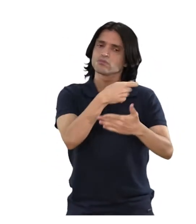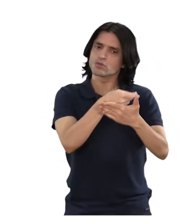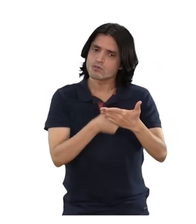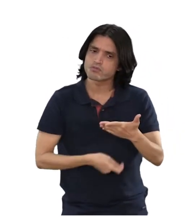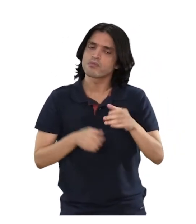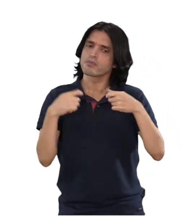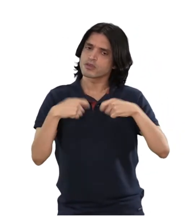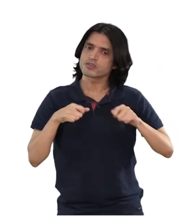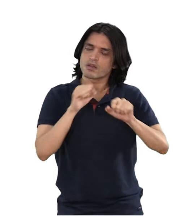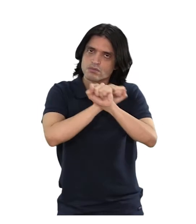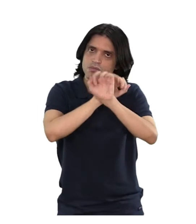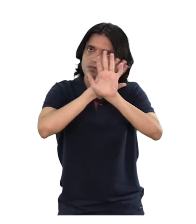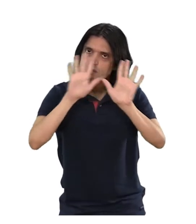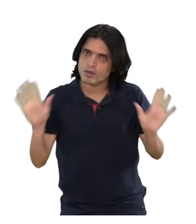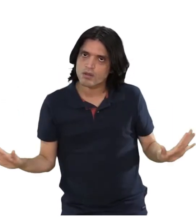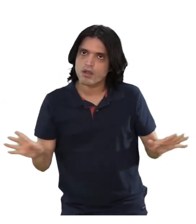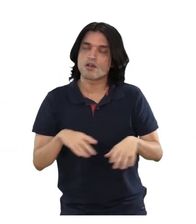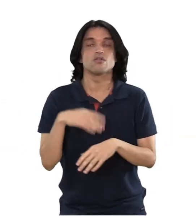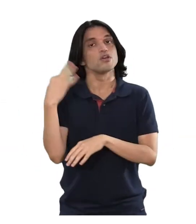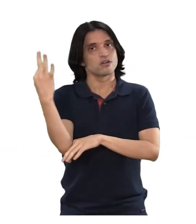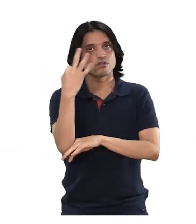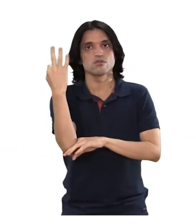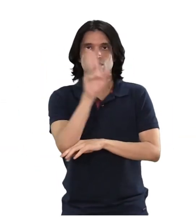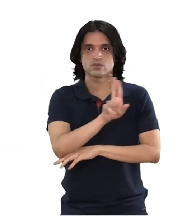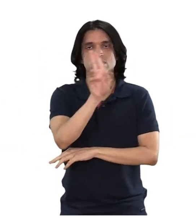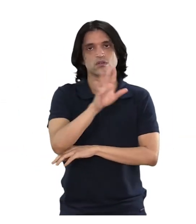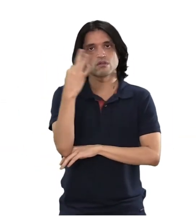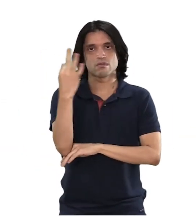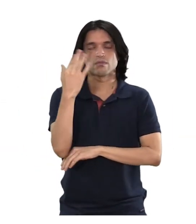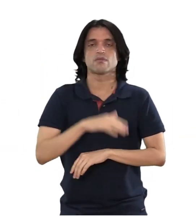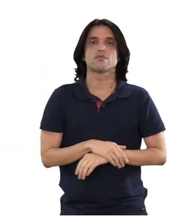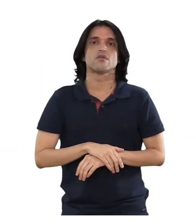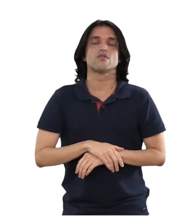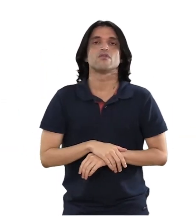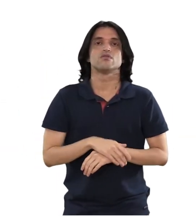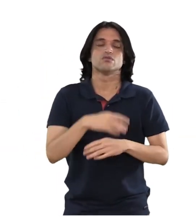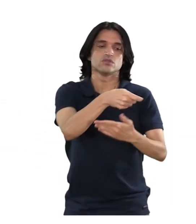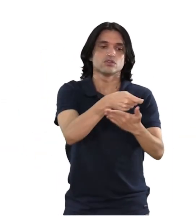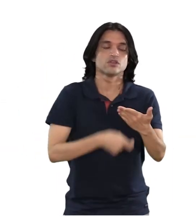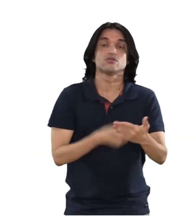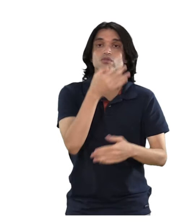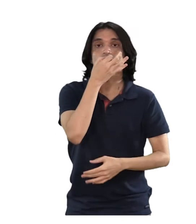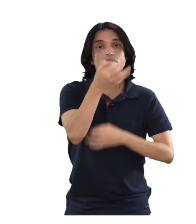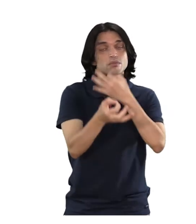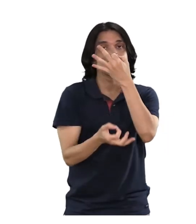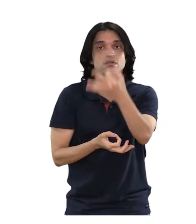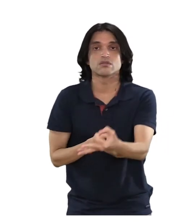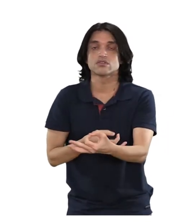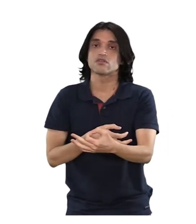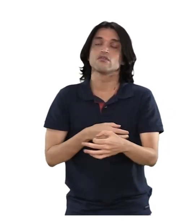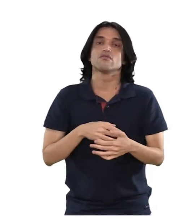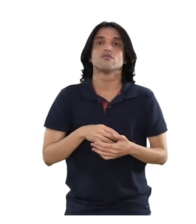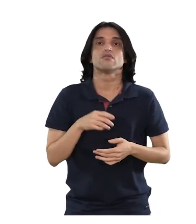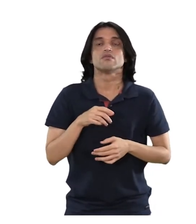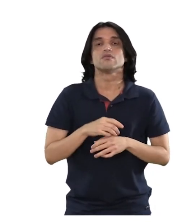utilizando a variedade padrão da língua. Um texto opinativo é aquele que se apresenta de uma forma e